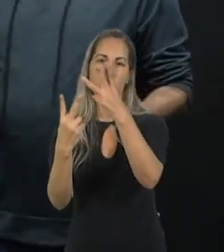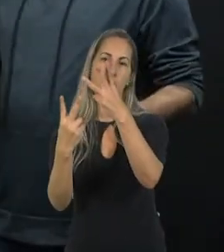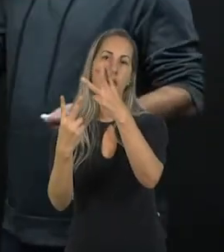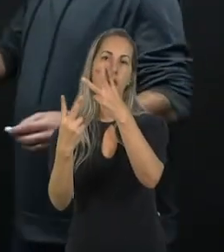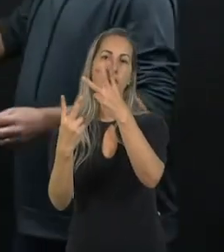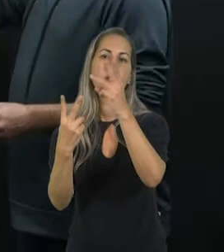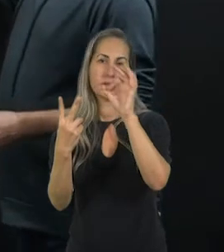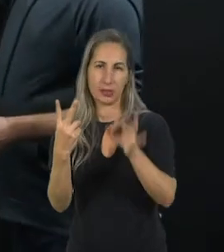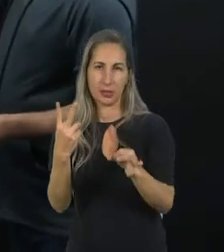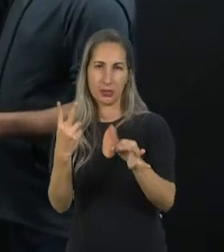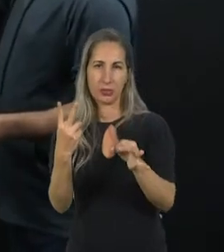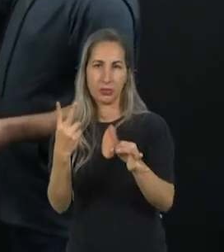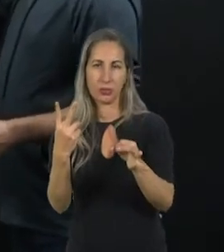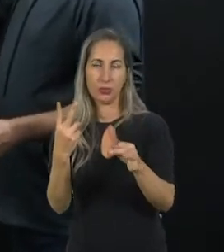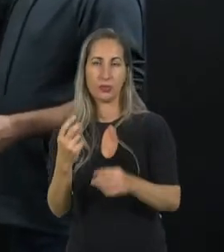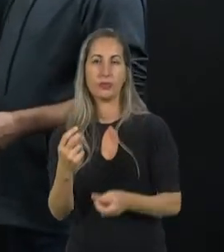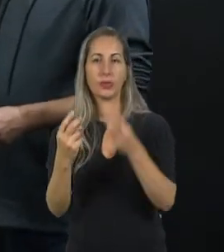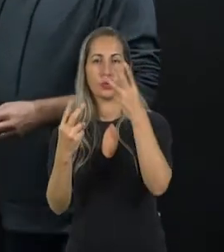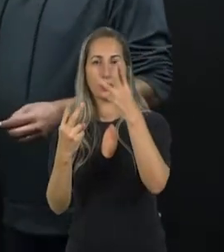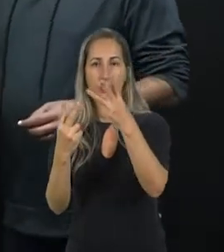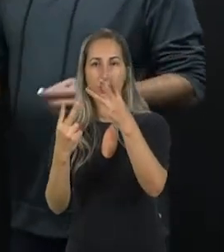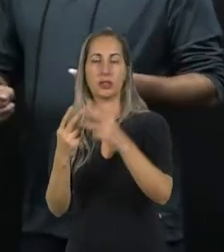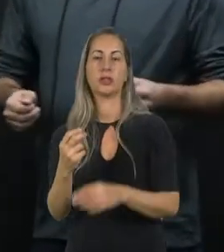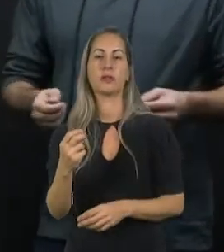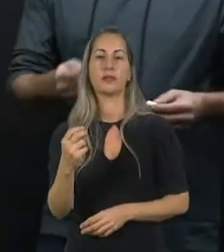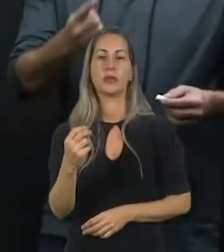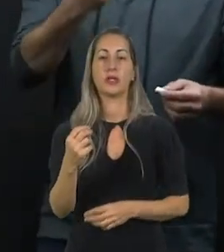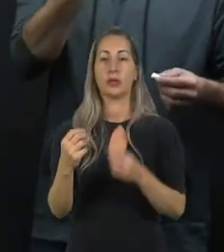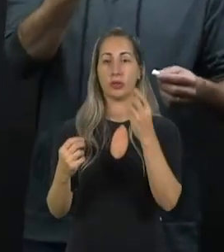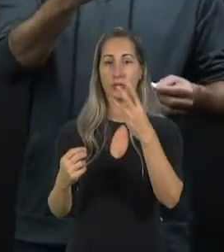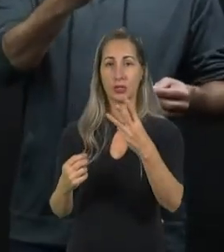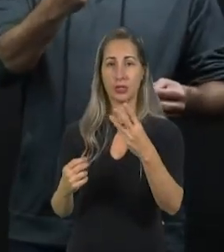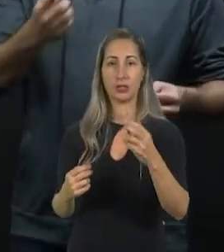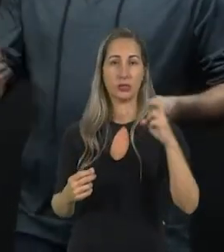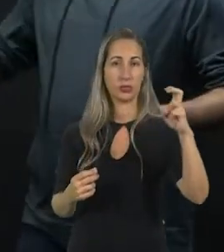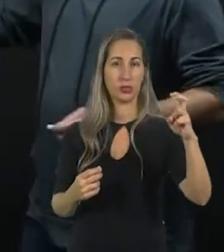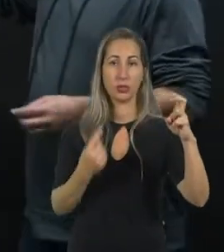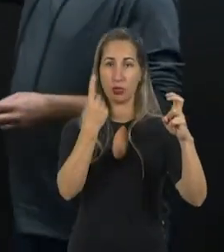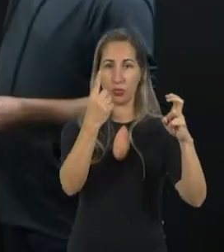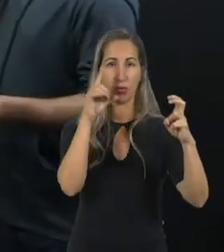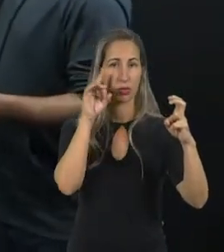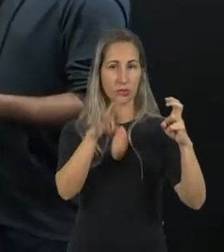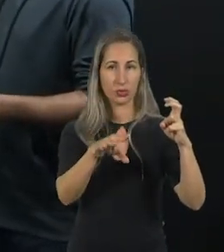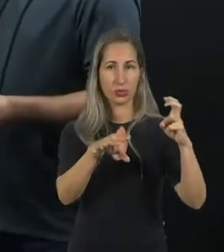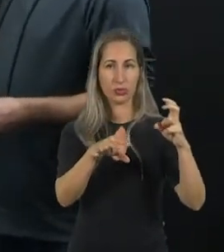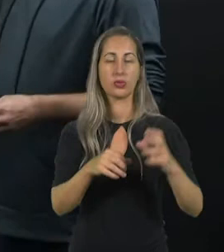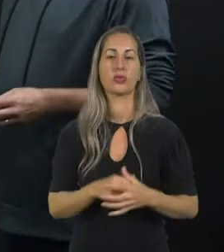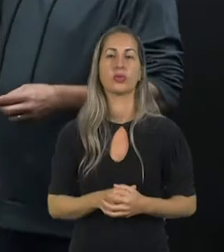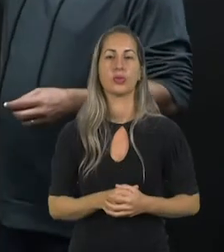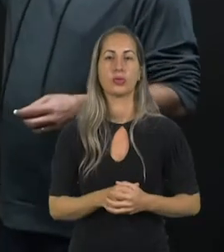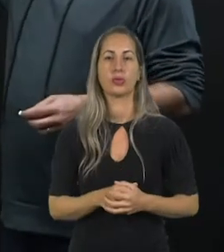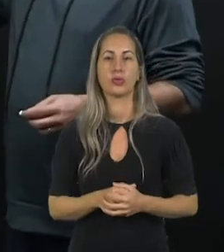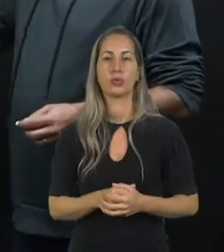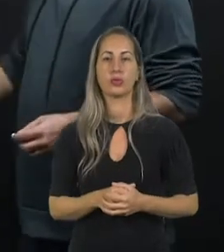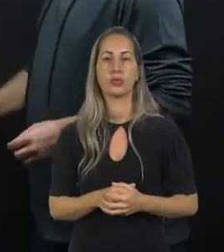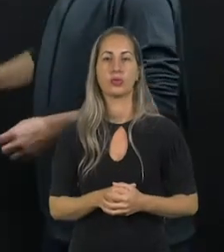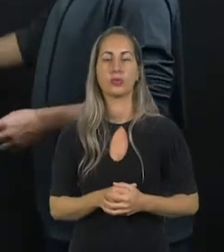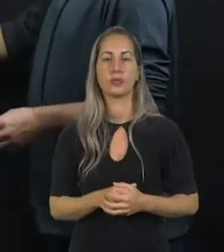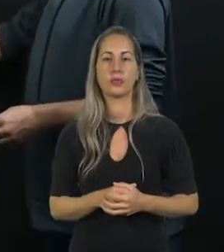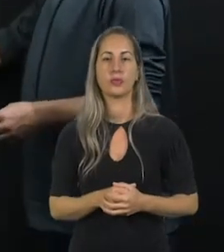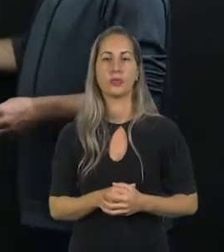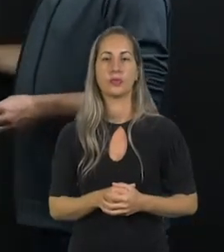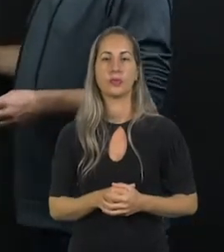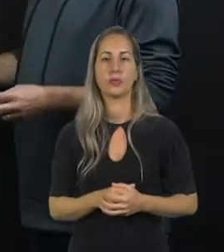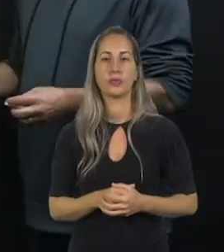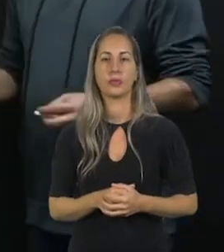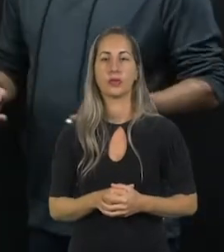3, tá? Como o 3 e o 5 só aparecem uma vez aqui na nossa coluna da direita,